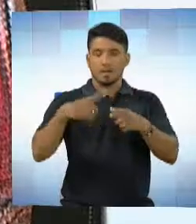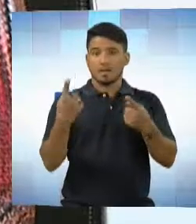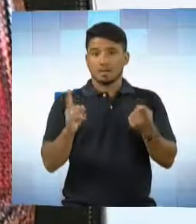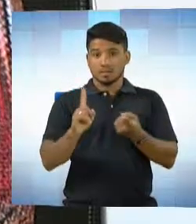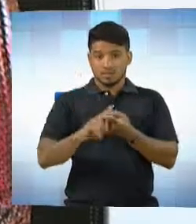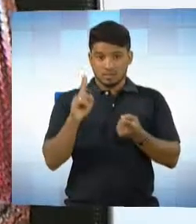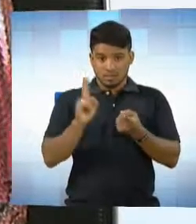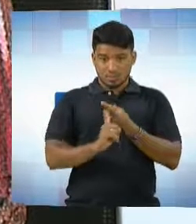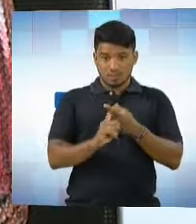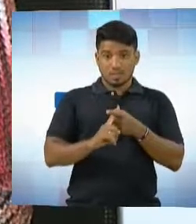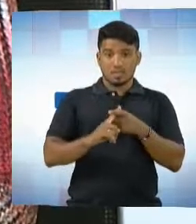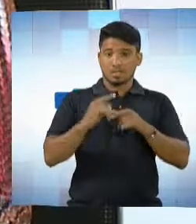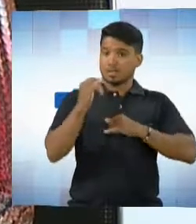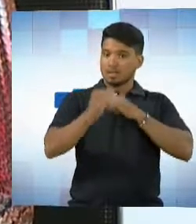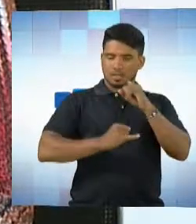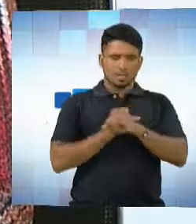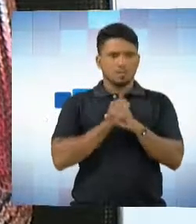trabalho gratificante,